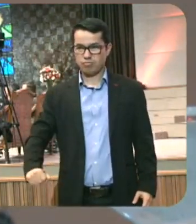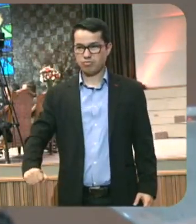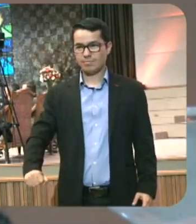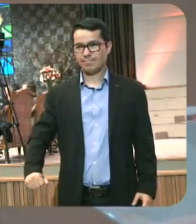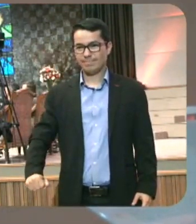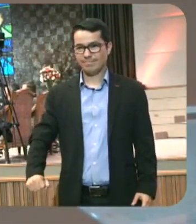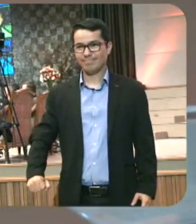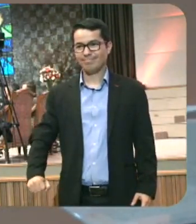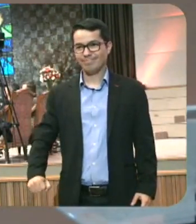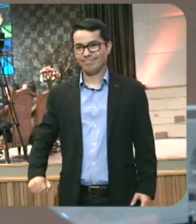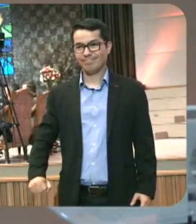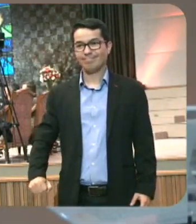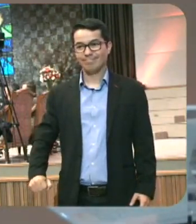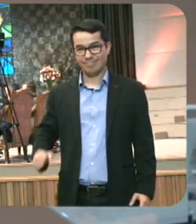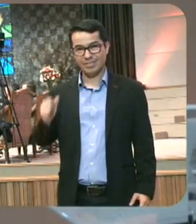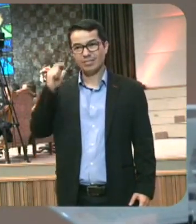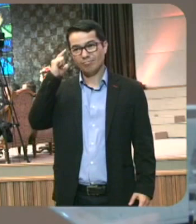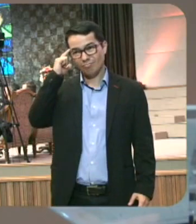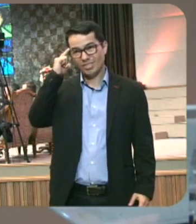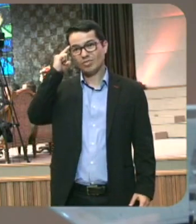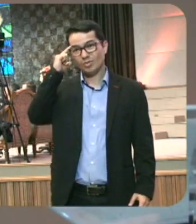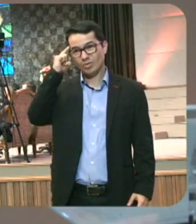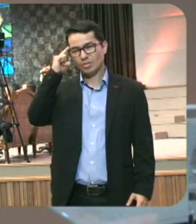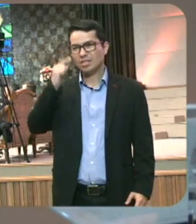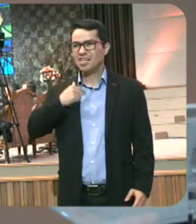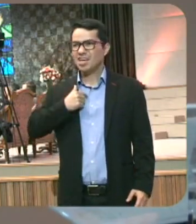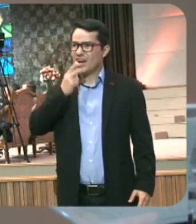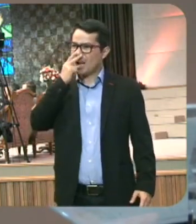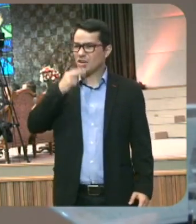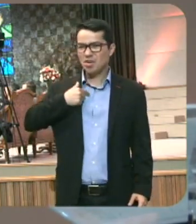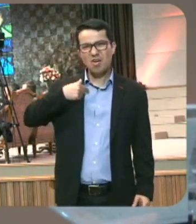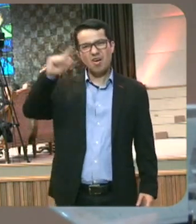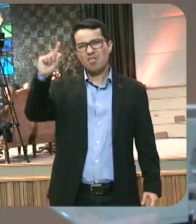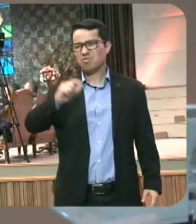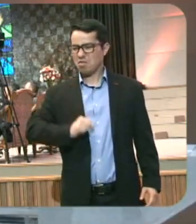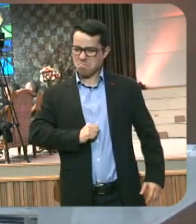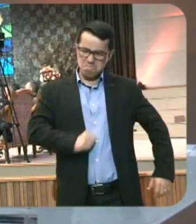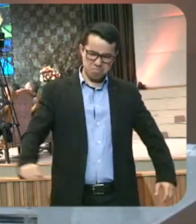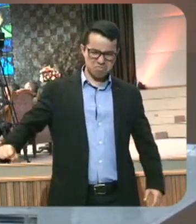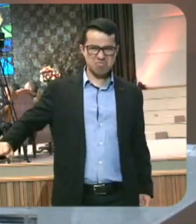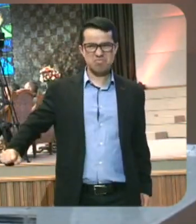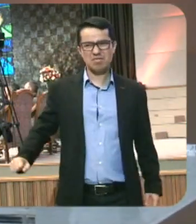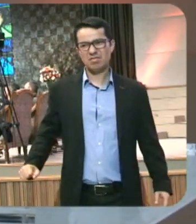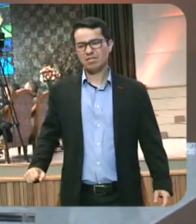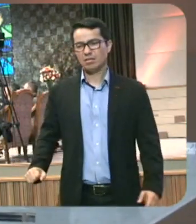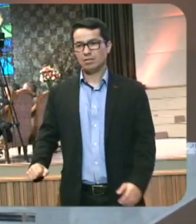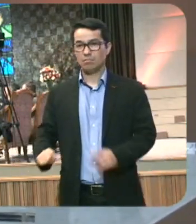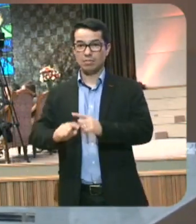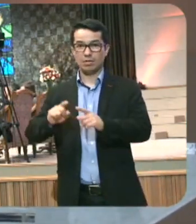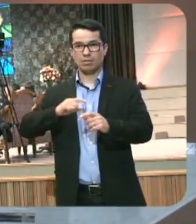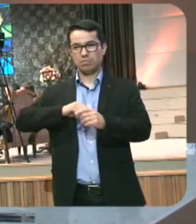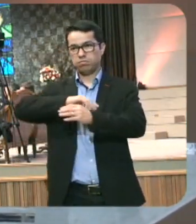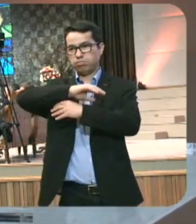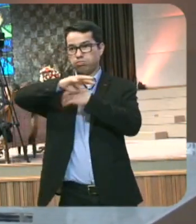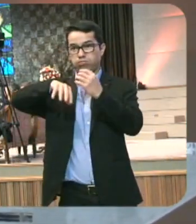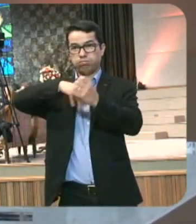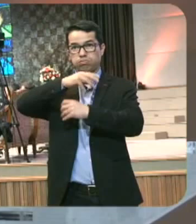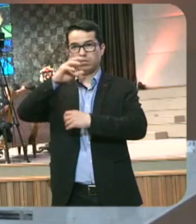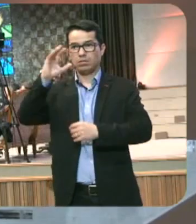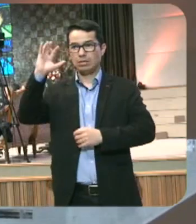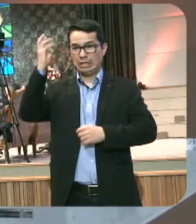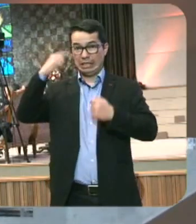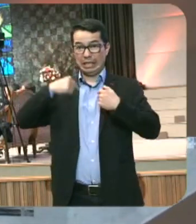E estava considerando seriamente cometer esse aborto. E no meio dessa confusão toda, eu